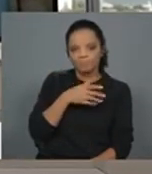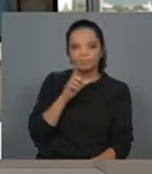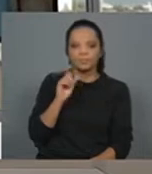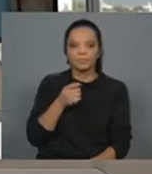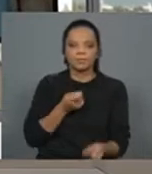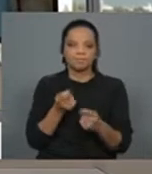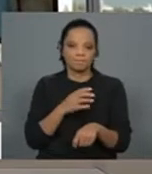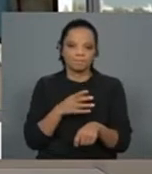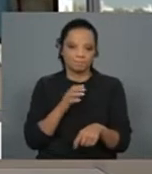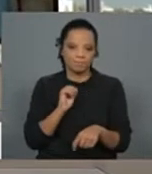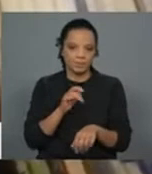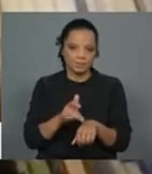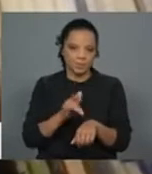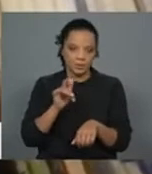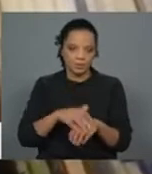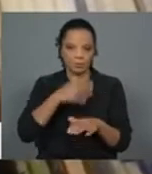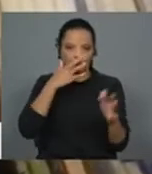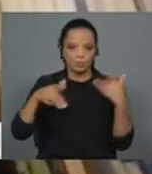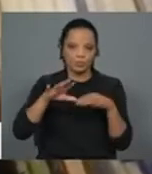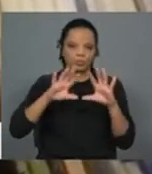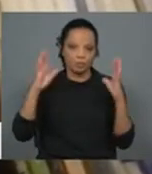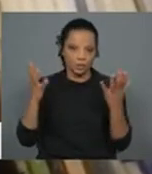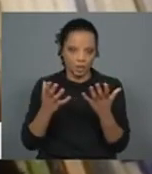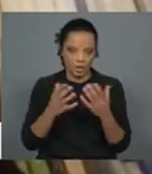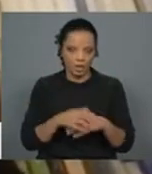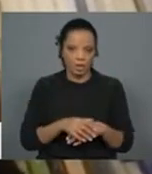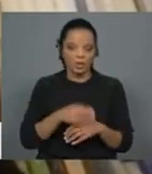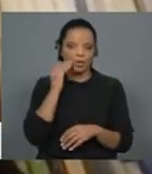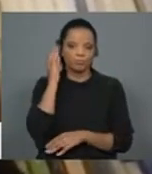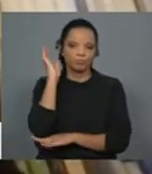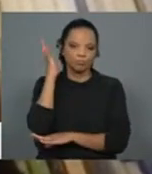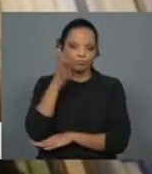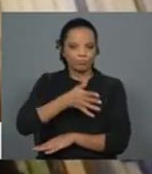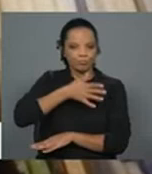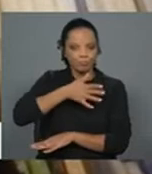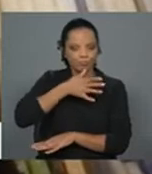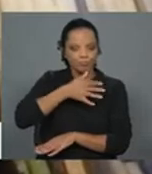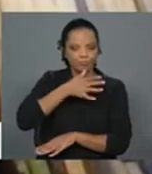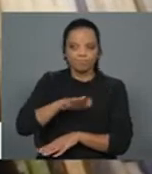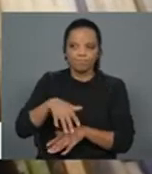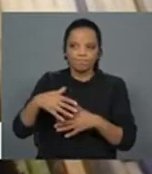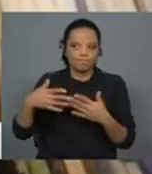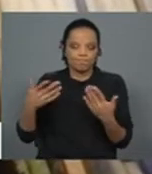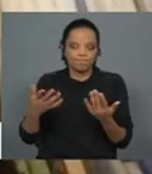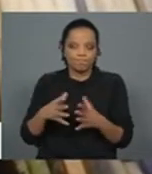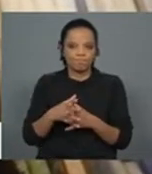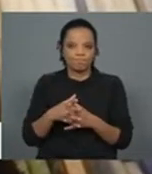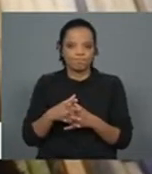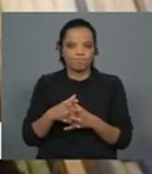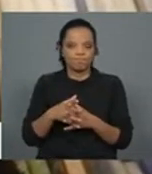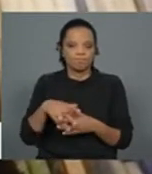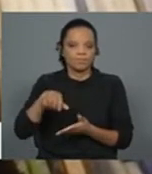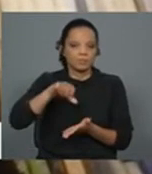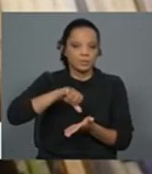também essa sensibilização para a população em geral, portanto, fazendo seminários, sei lá, desde, pode ser centros